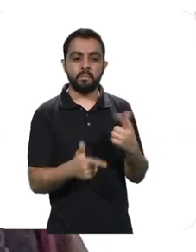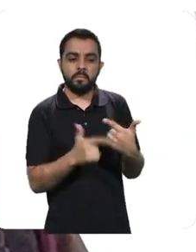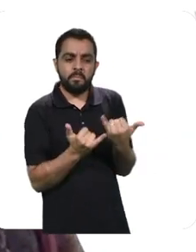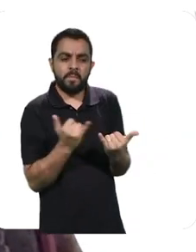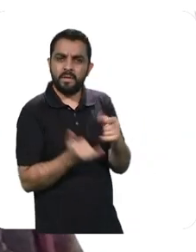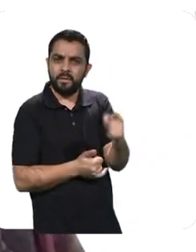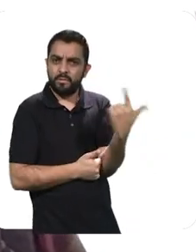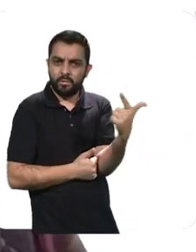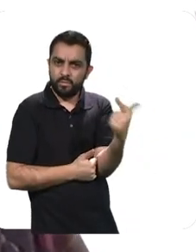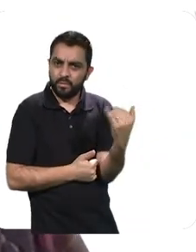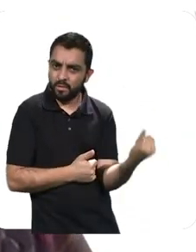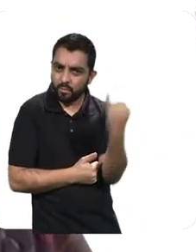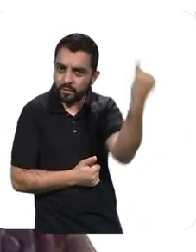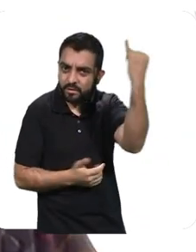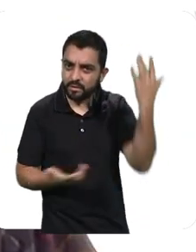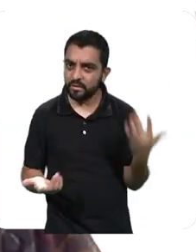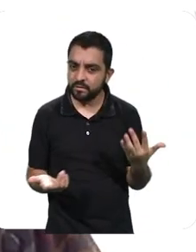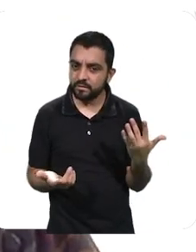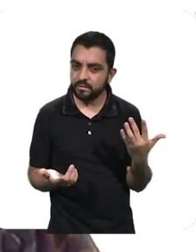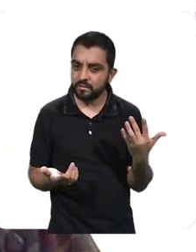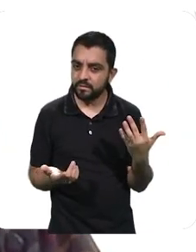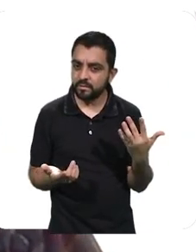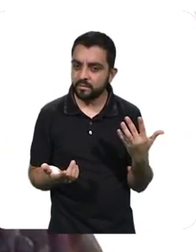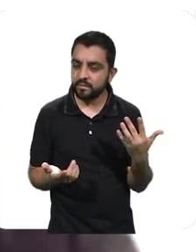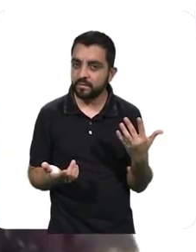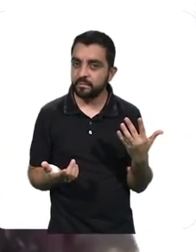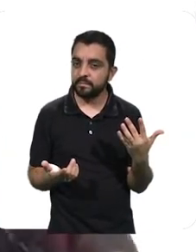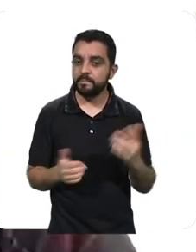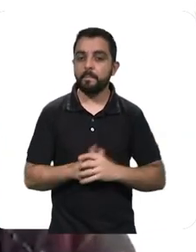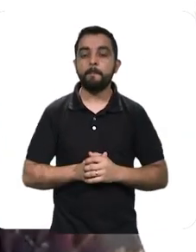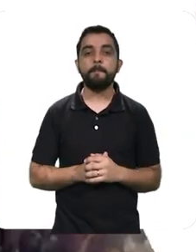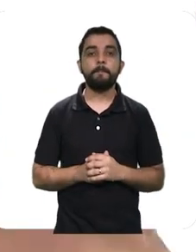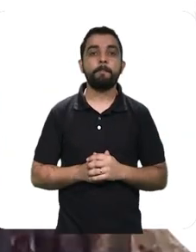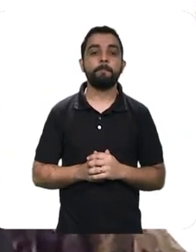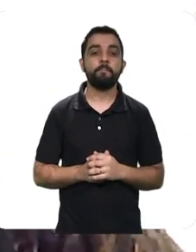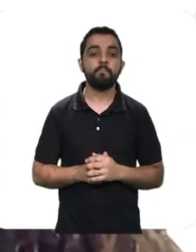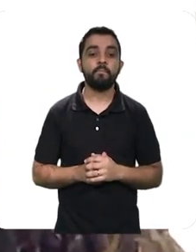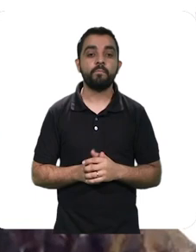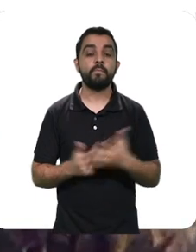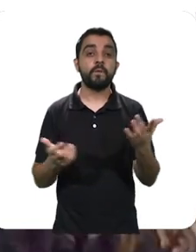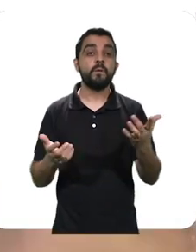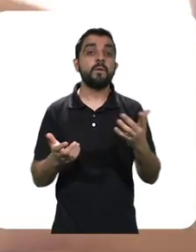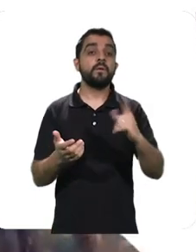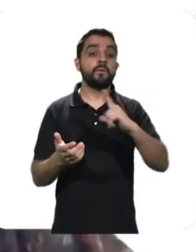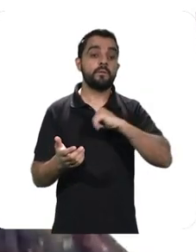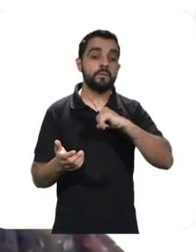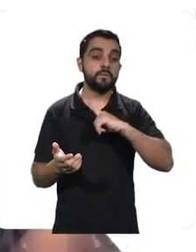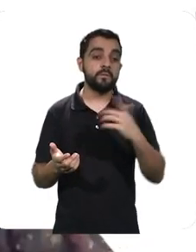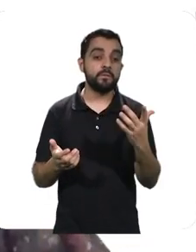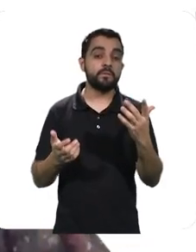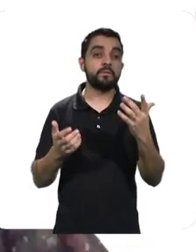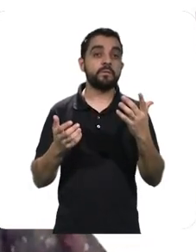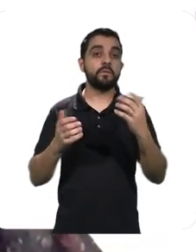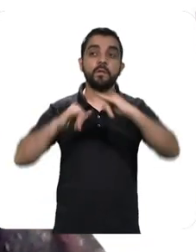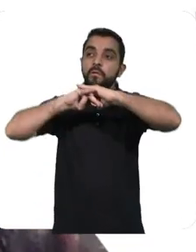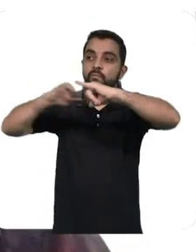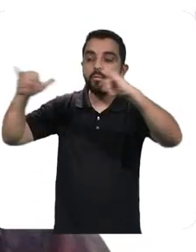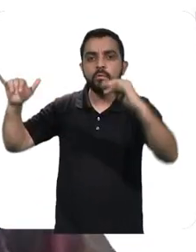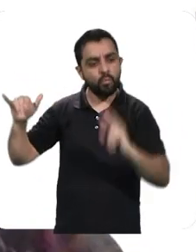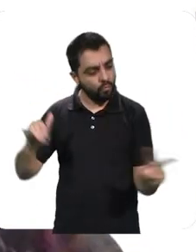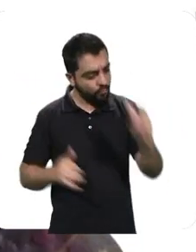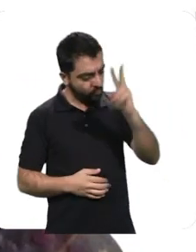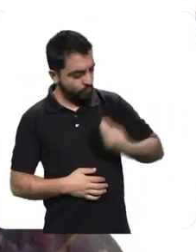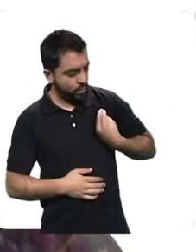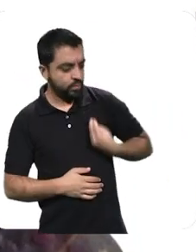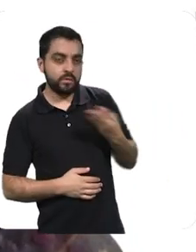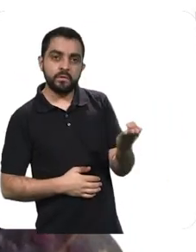não importam, e hoje em dia, como a professora Cristina falou, a gente tem mais informações chegando O valor